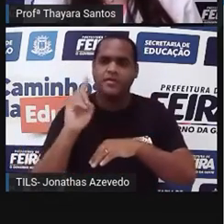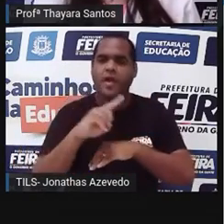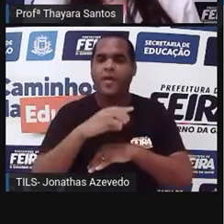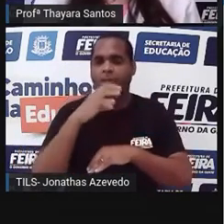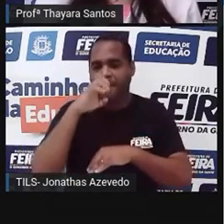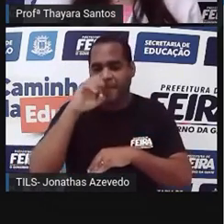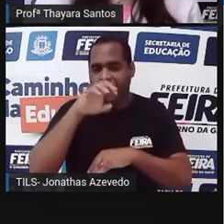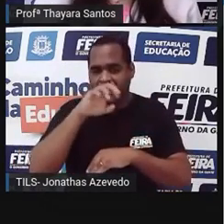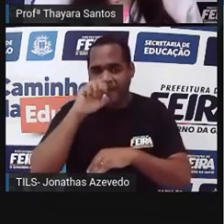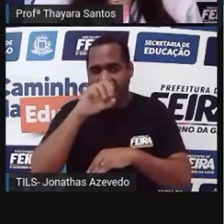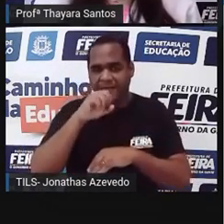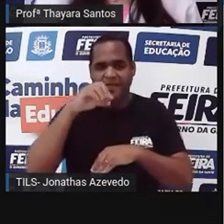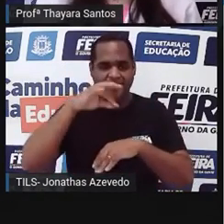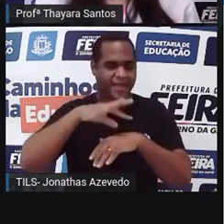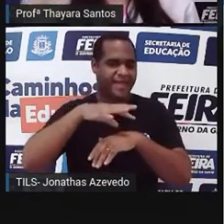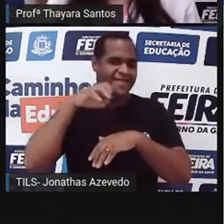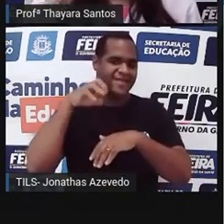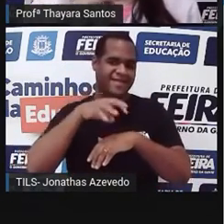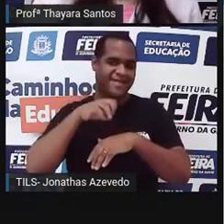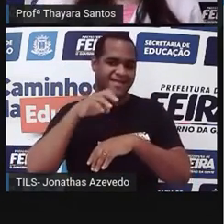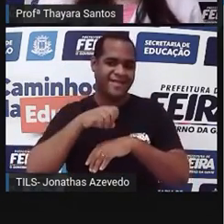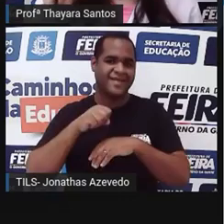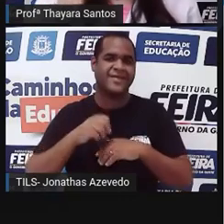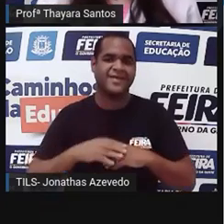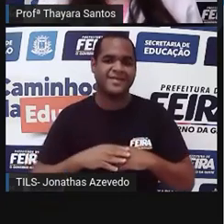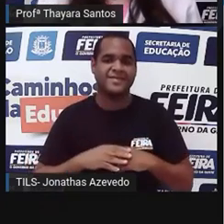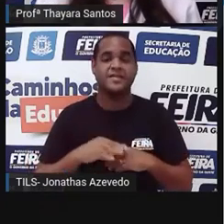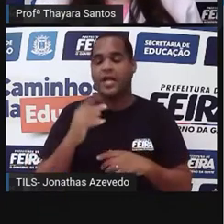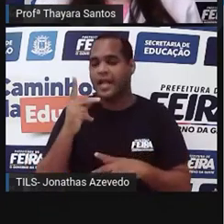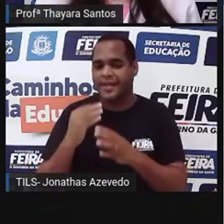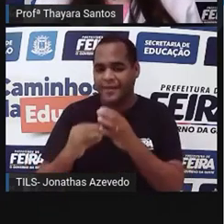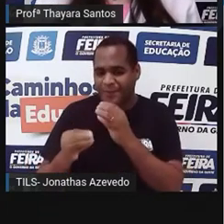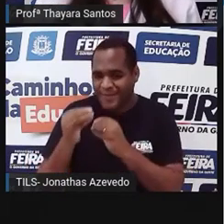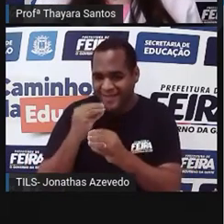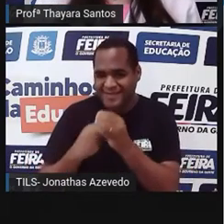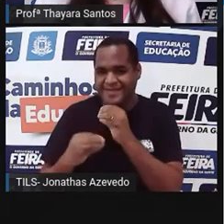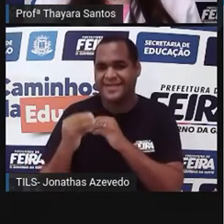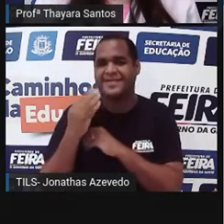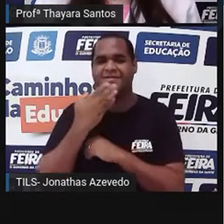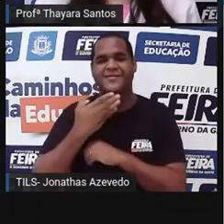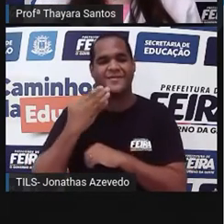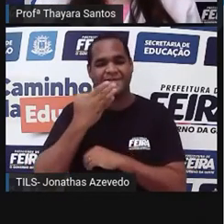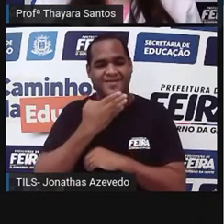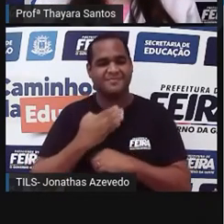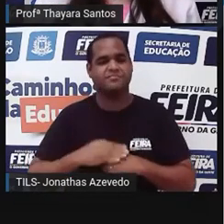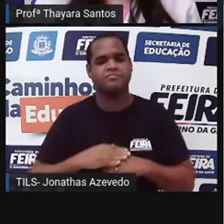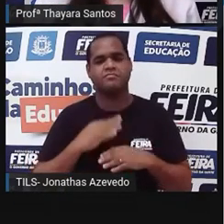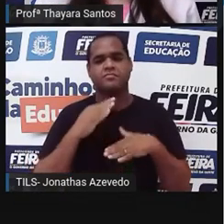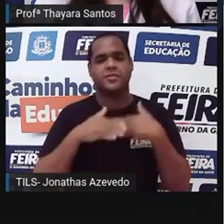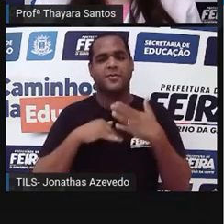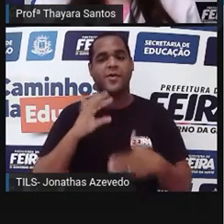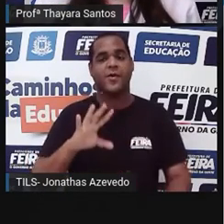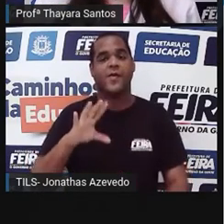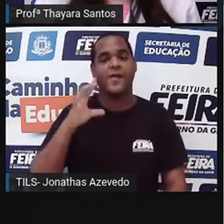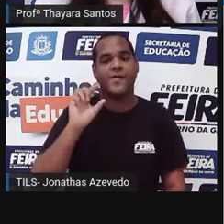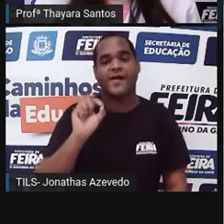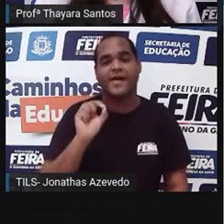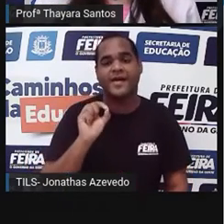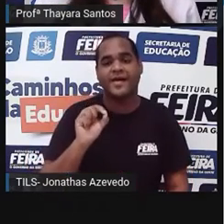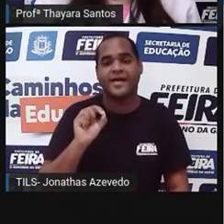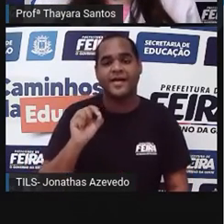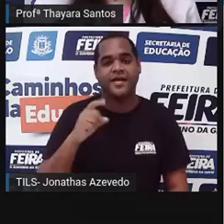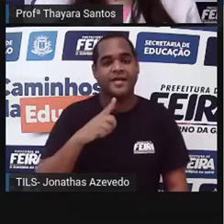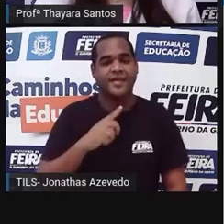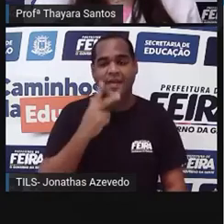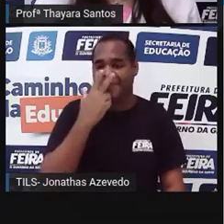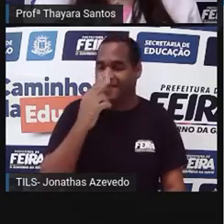por essa flor por causa do néctar que está lá. Ela foi atrás de alimento. E o que é que acontece, gente? Presta atenção aí nela. Estão vendo que ela está toda